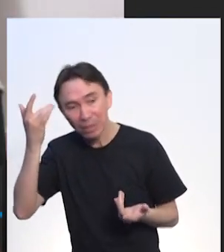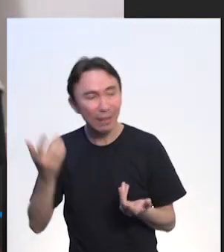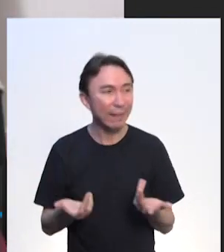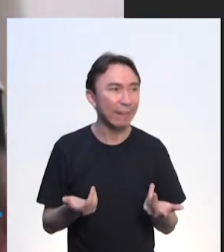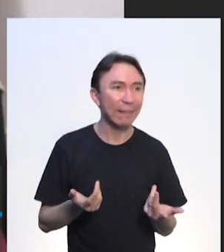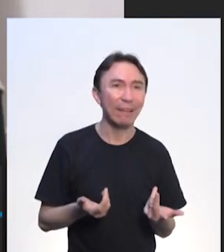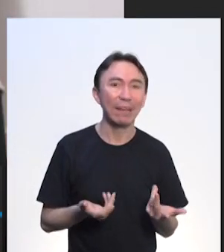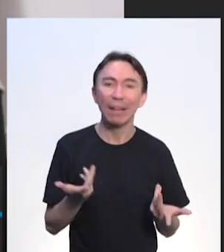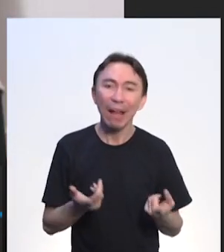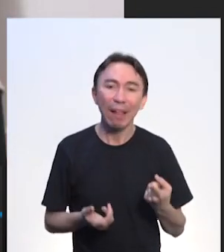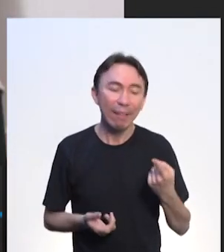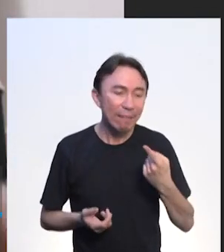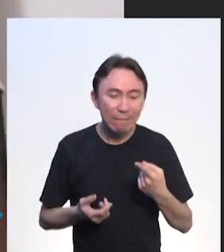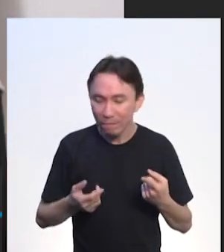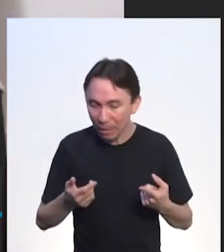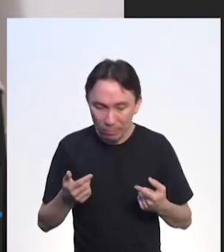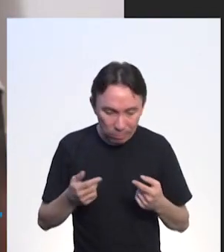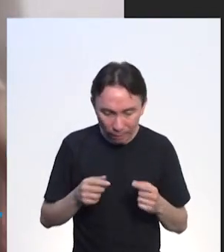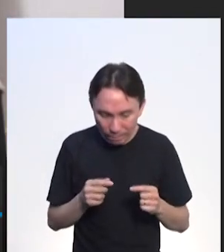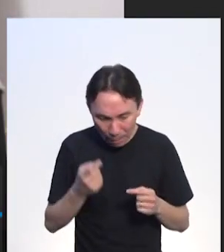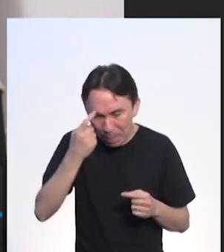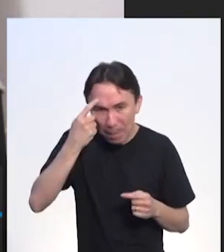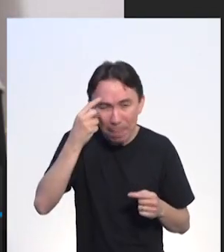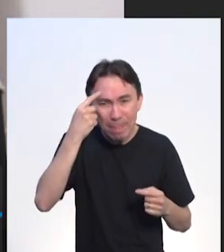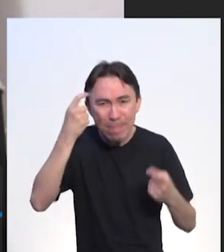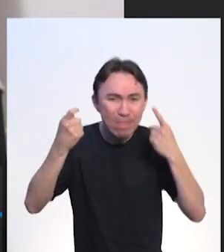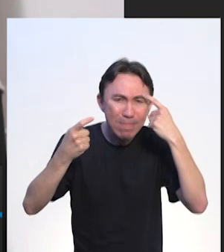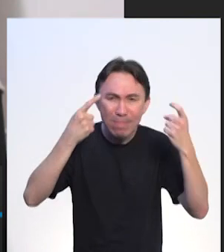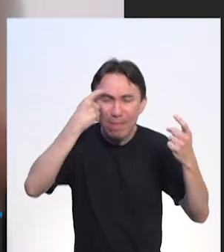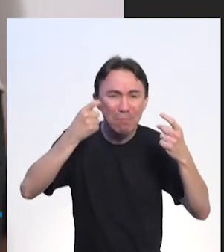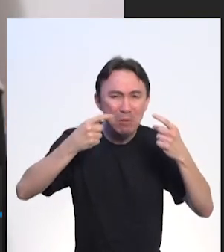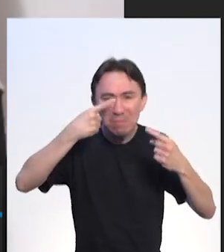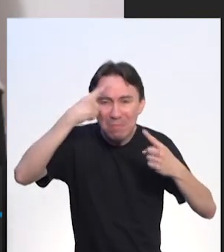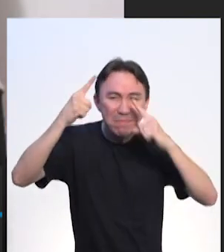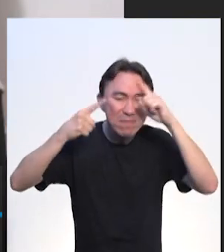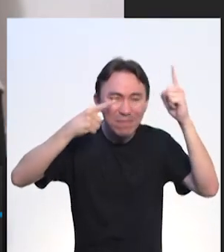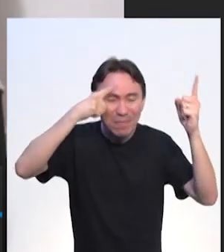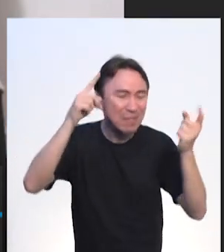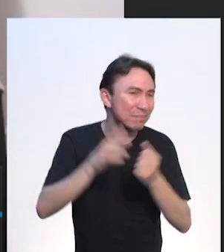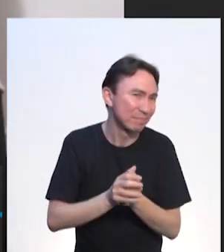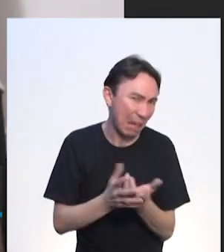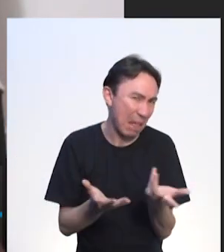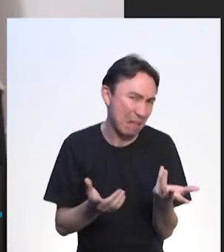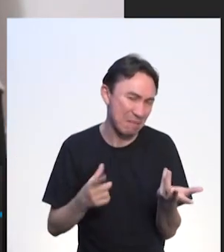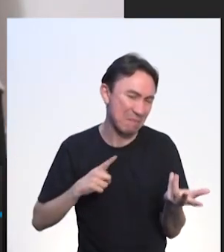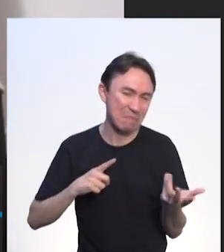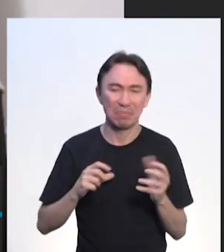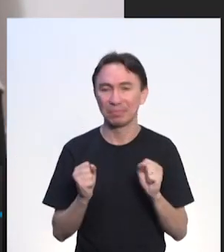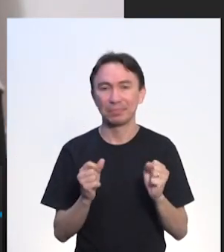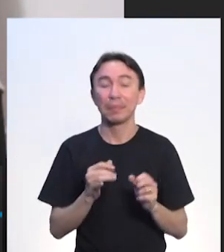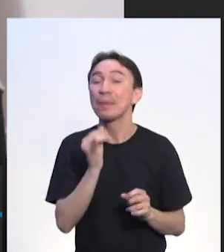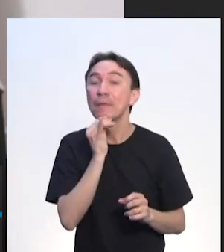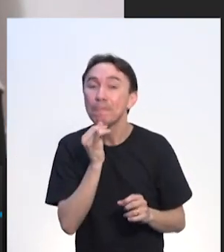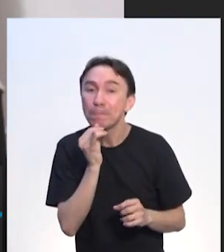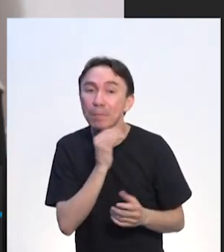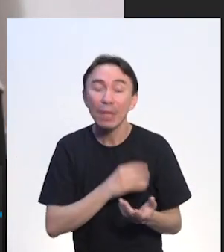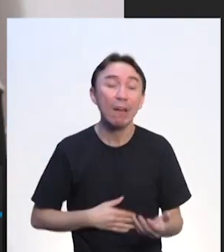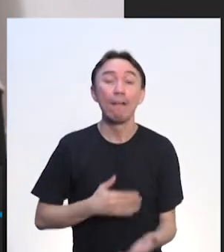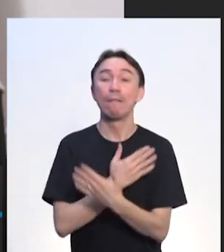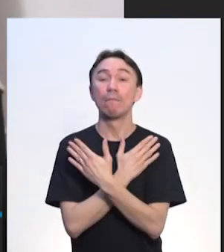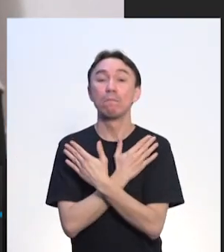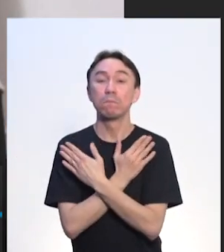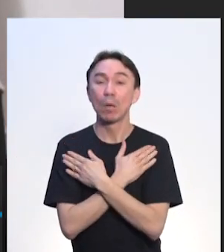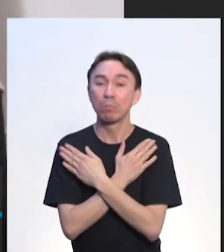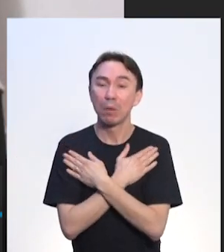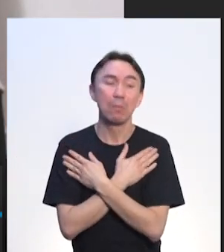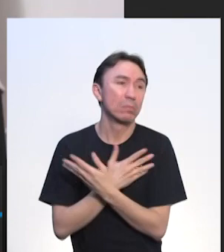reinventarem? Porque o desemprego ele pode ter diversas causas. Então, a gente vai ver hoje, né, quais são os tipos de desemprego que a gente